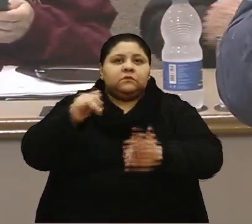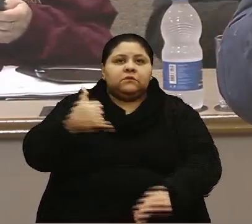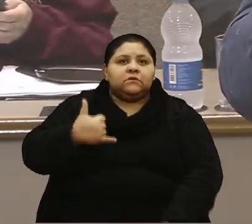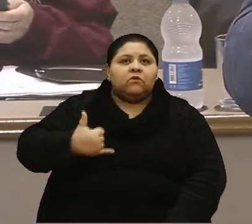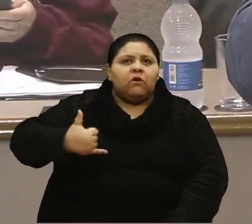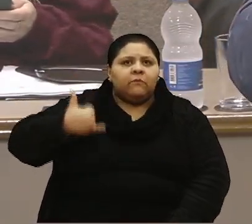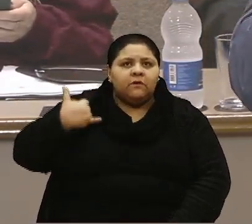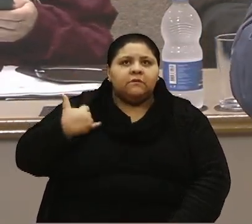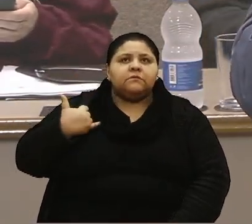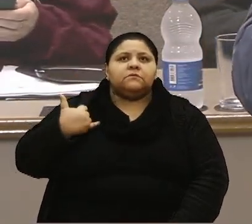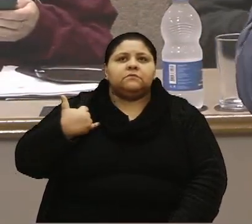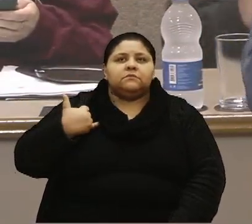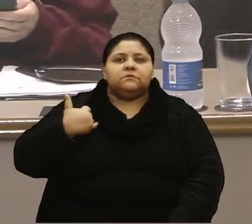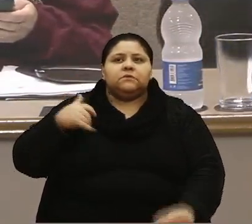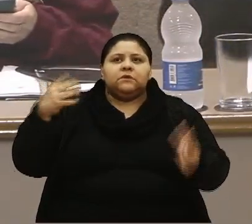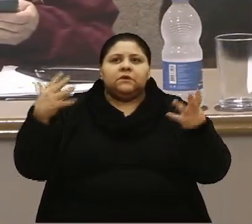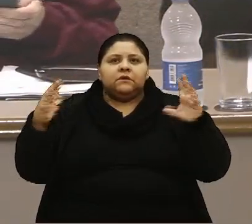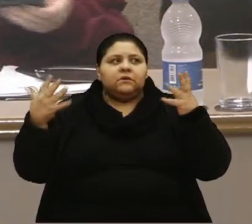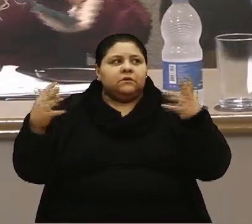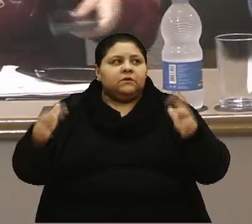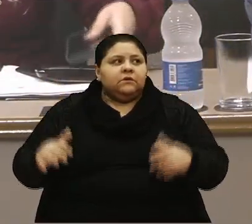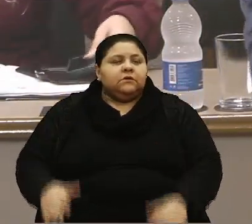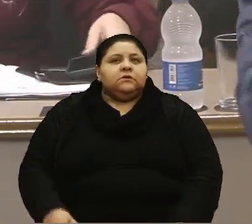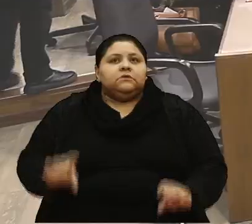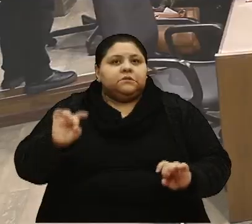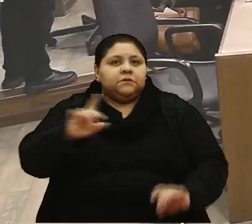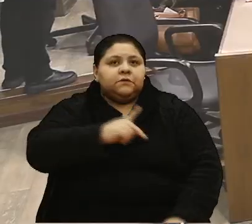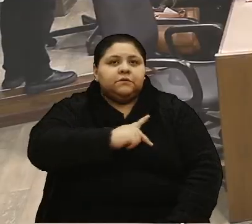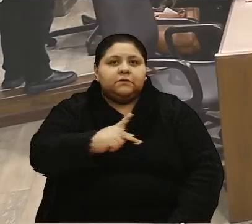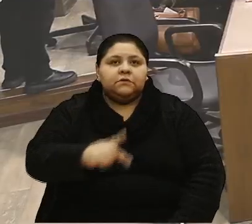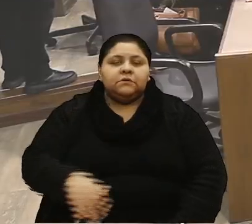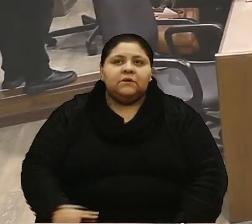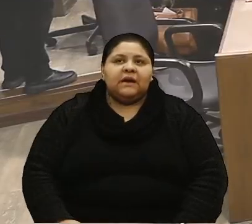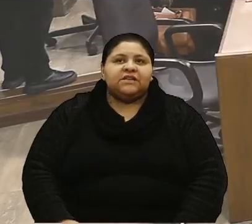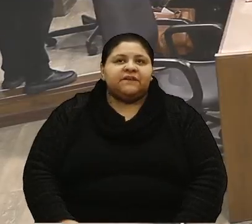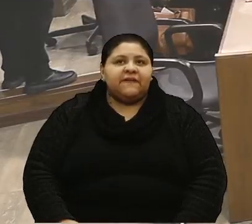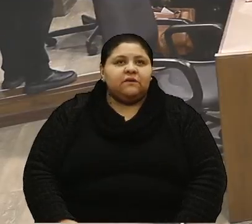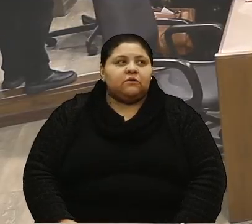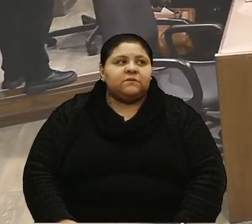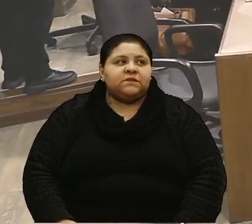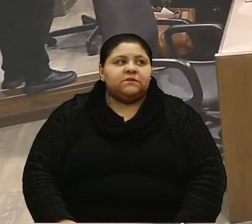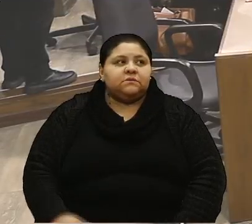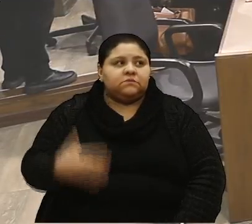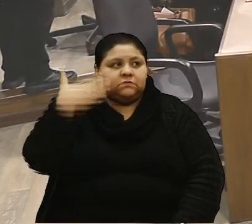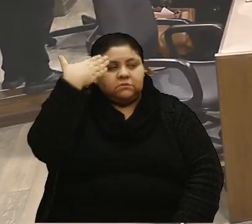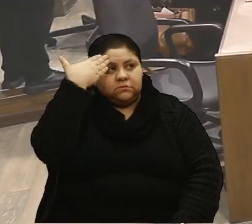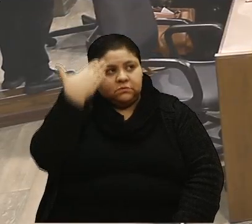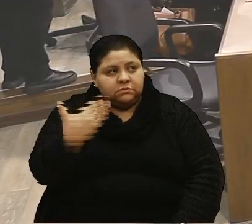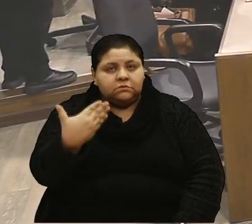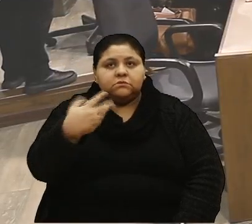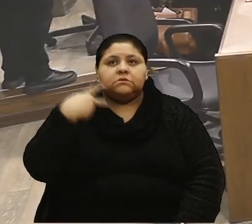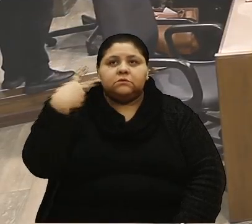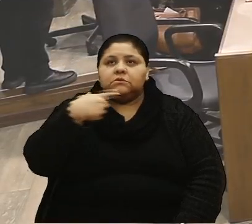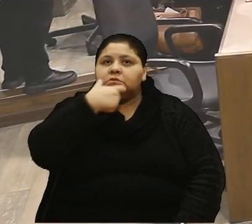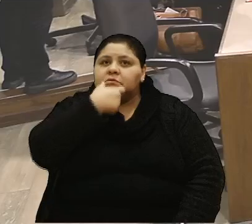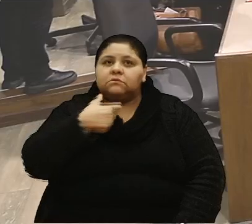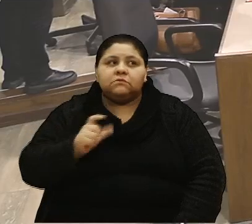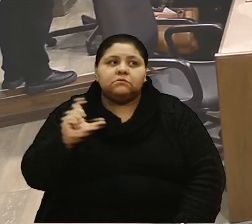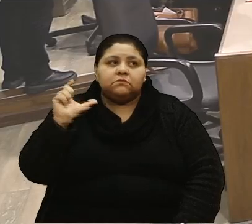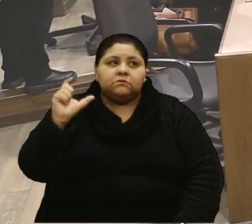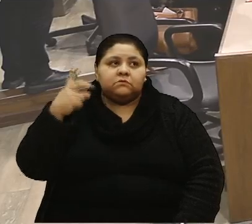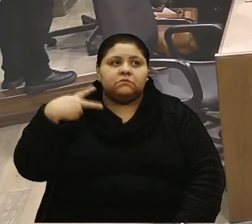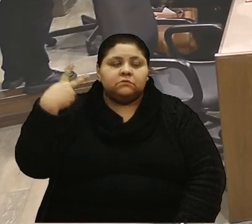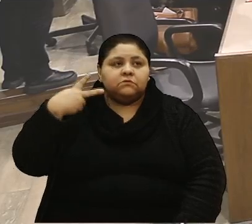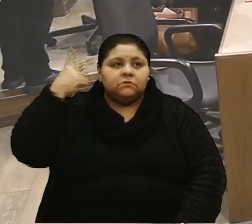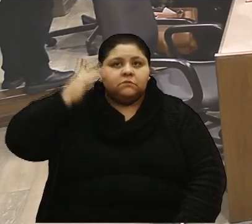os dias da tua vida. Meus parabéns. Era isso, senhor presidente. Obrigado, vereador Cristiano Becker. Com a palavra, a vereadora